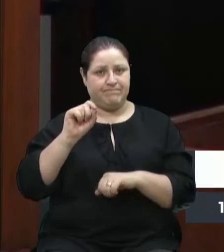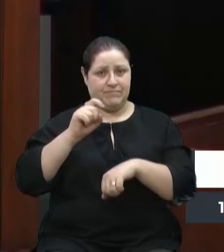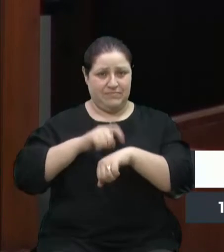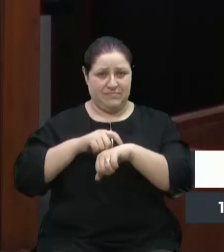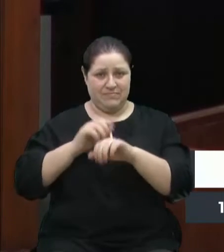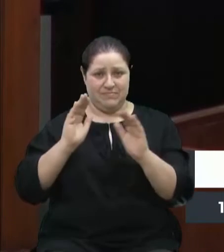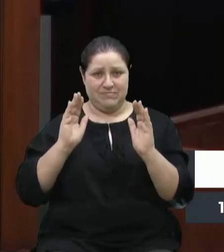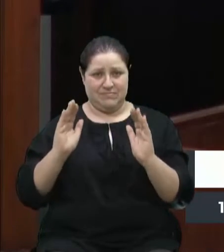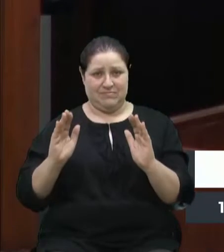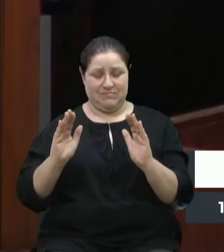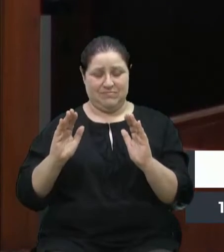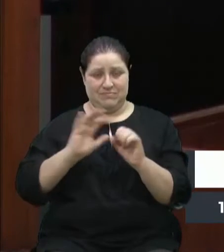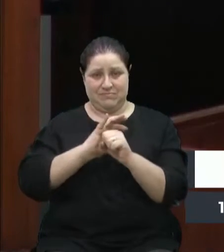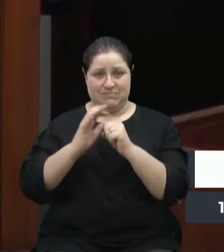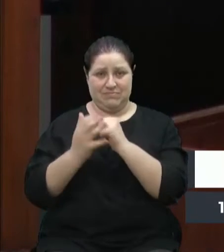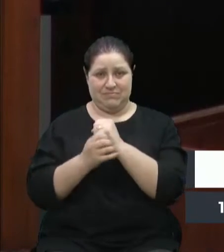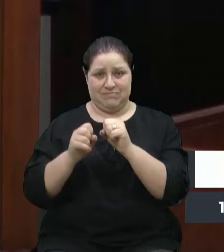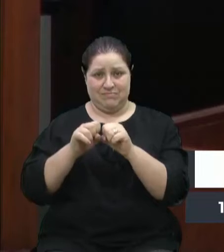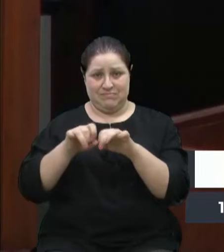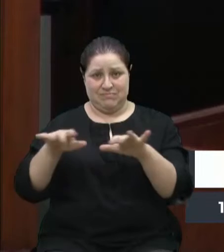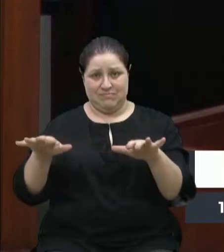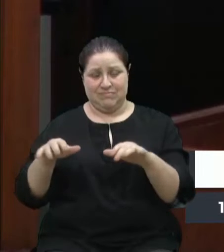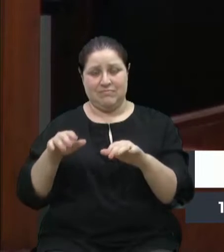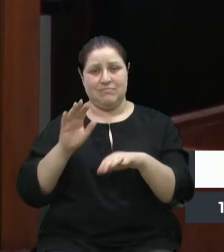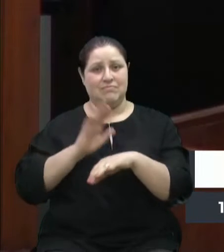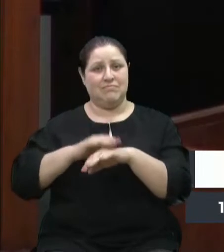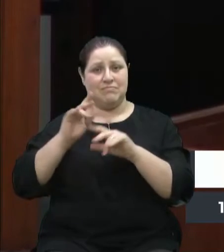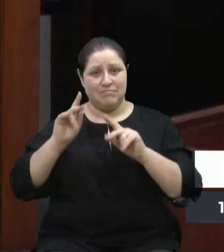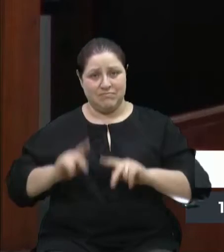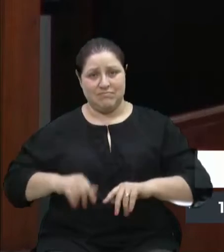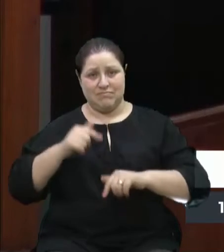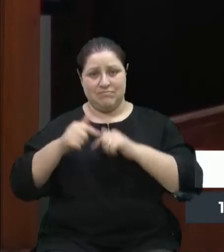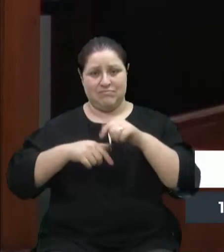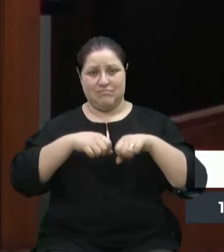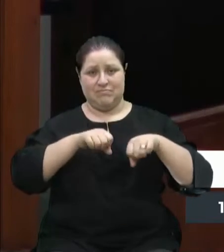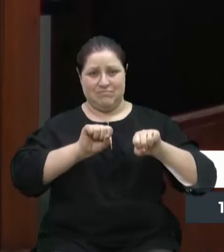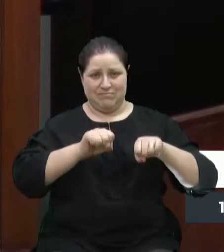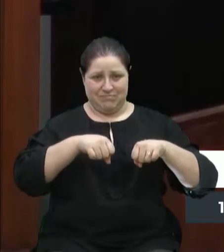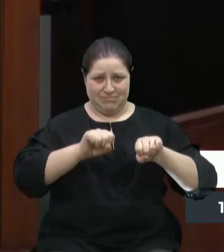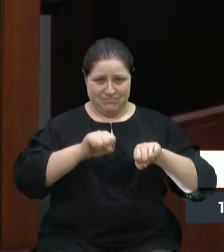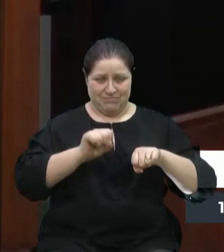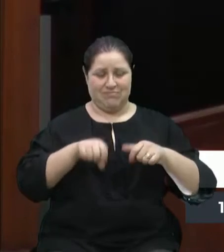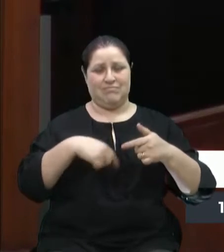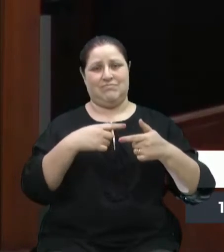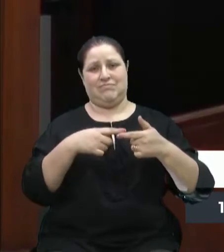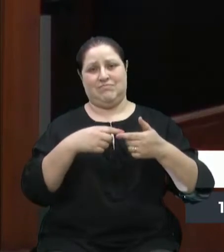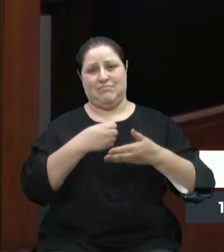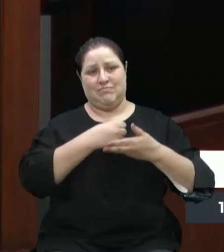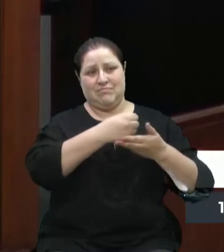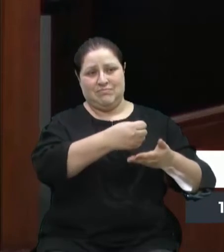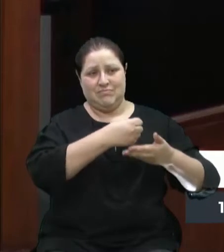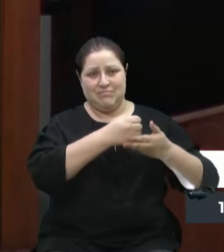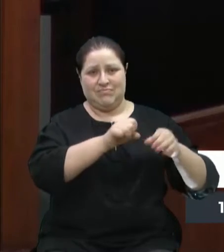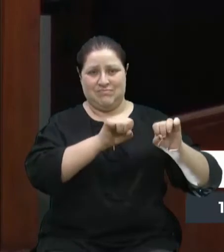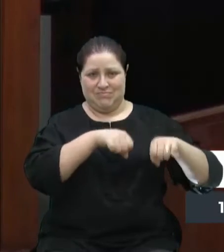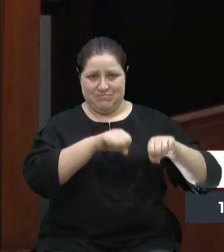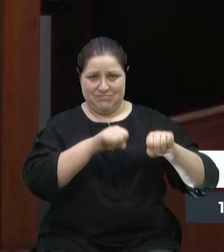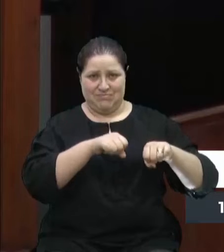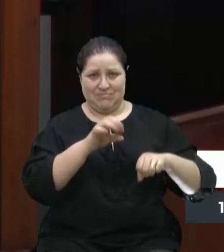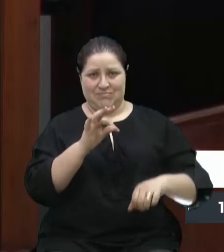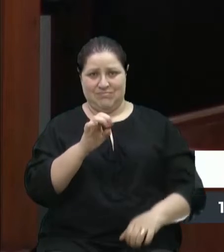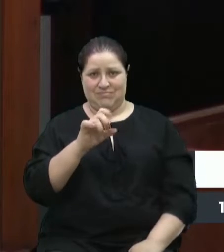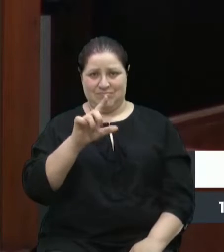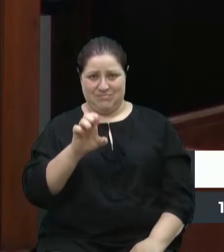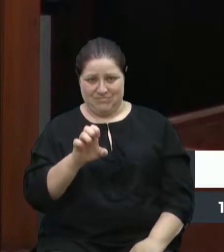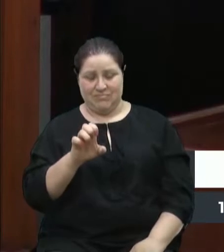como aumentou a quantidade de pessoas trabalhando com motoboy, de teleentrega, aumentou consideravelmente as